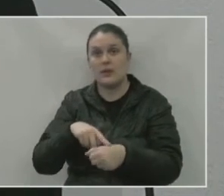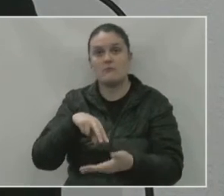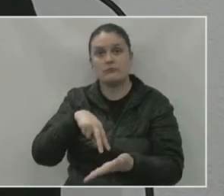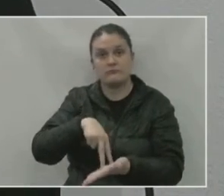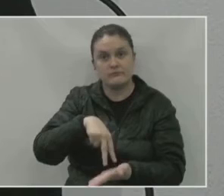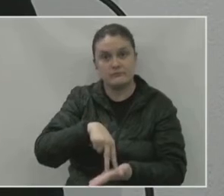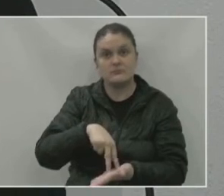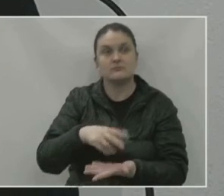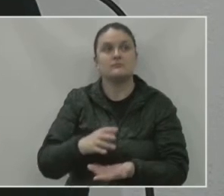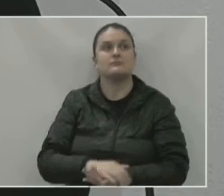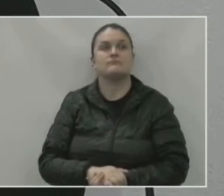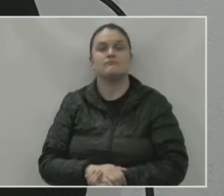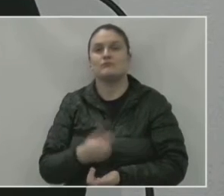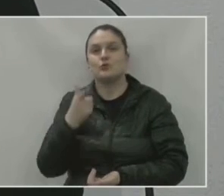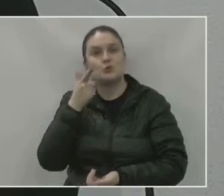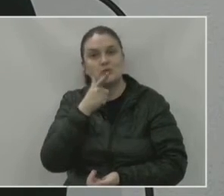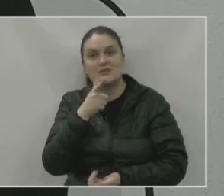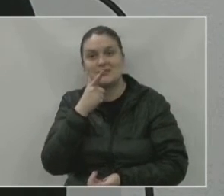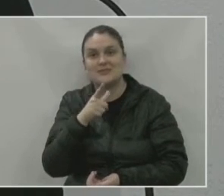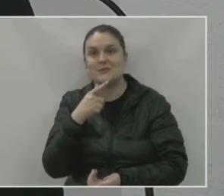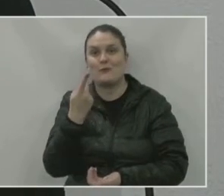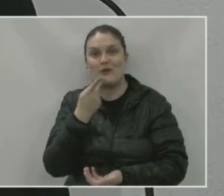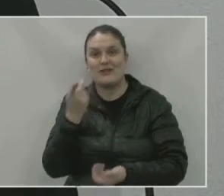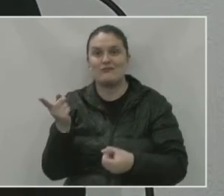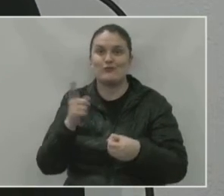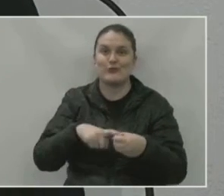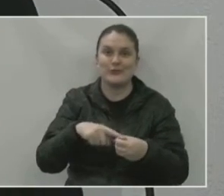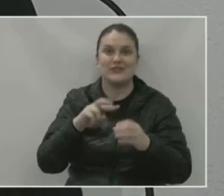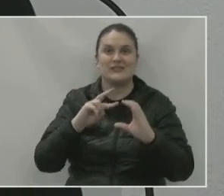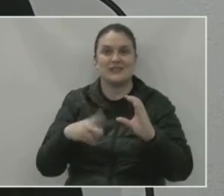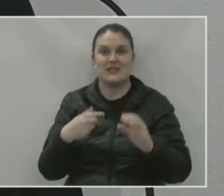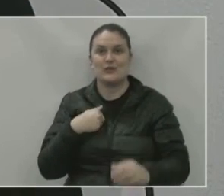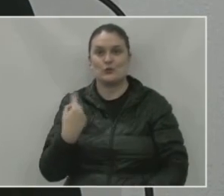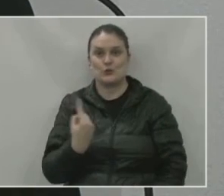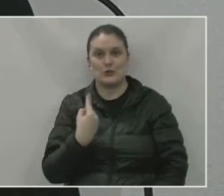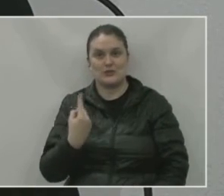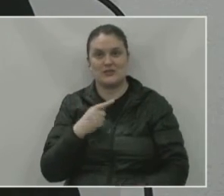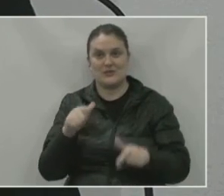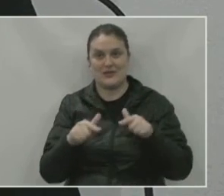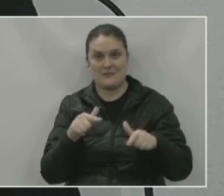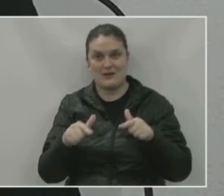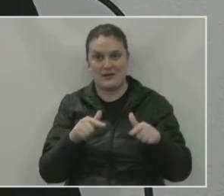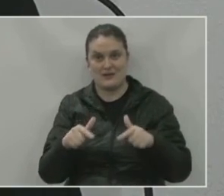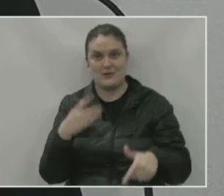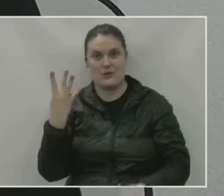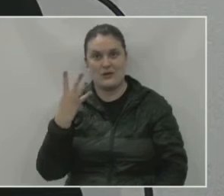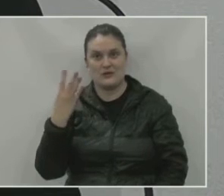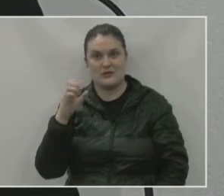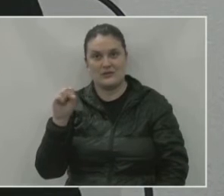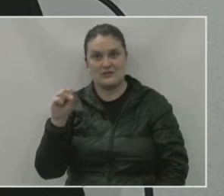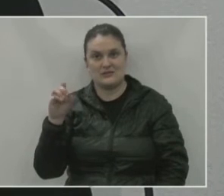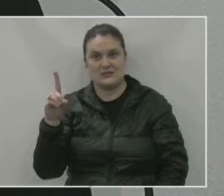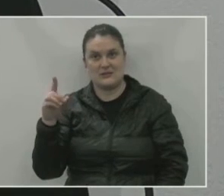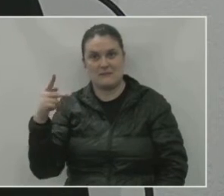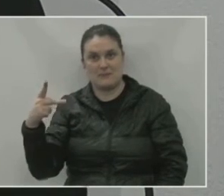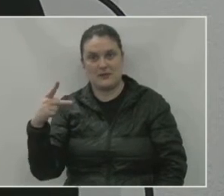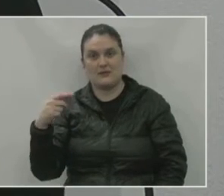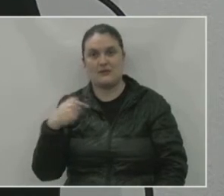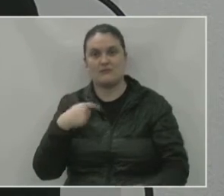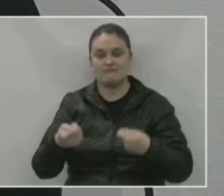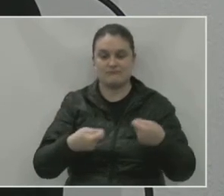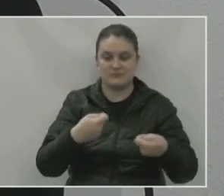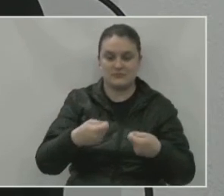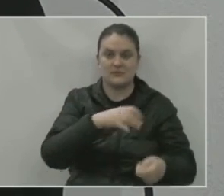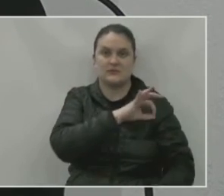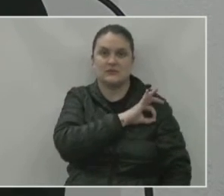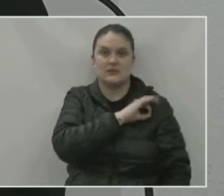aqui. Não consigo retornar mais à Câmara, eu estou sozinho aqui na 4ª Subdivisão. Nós administramos a Delegacia da